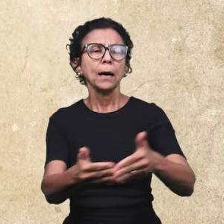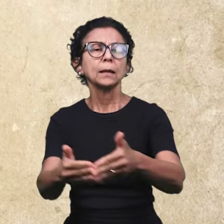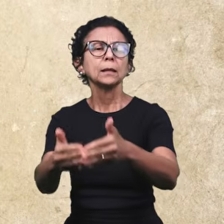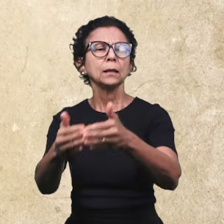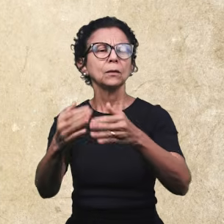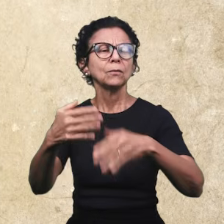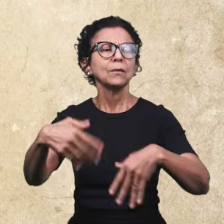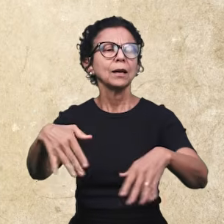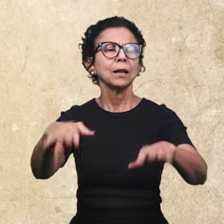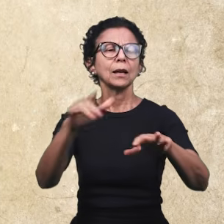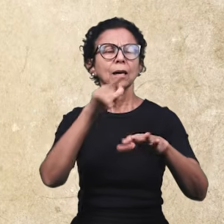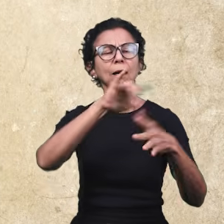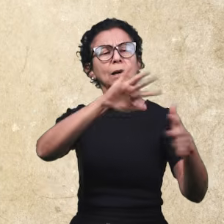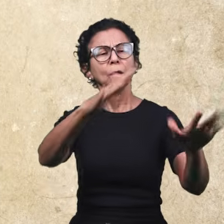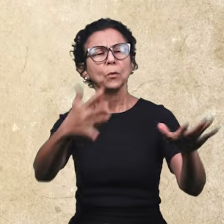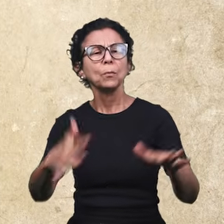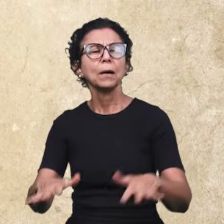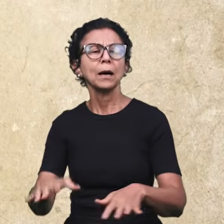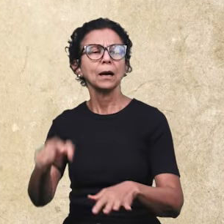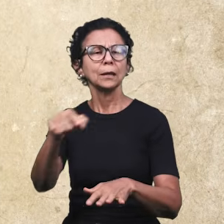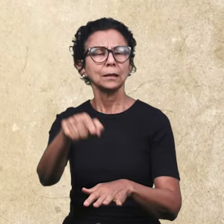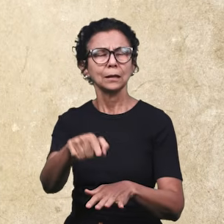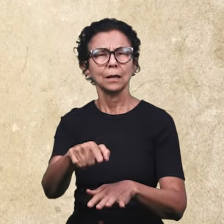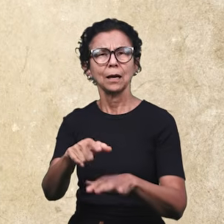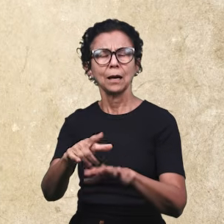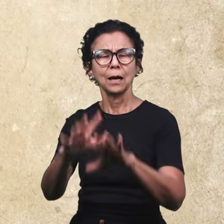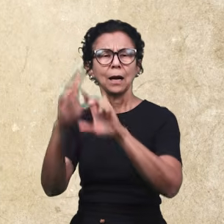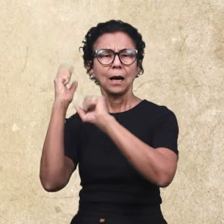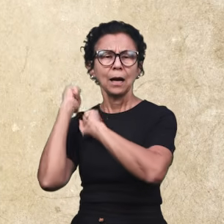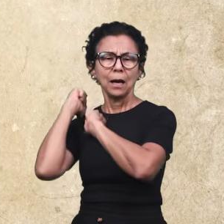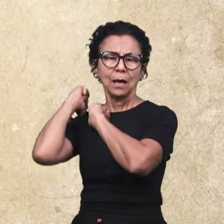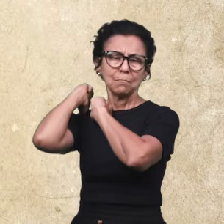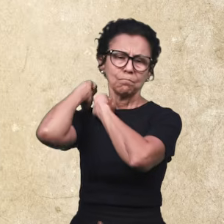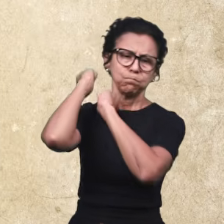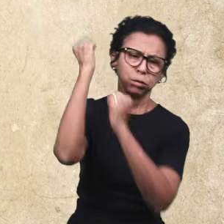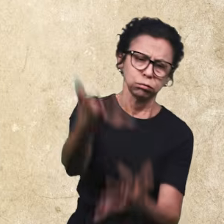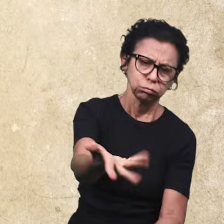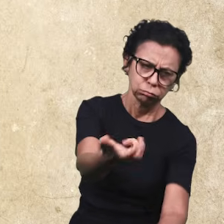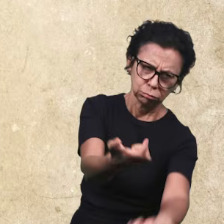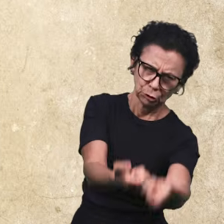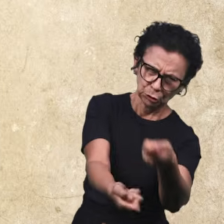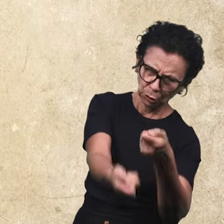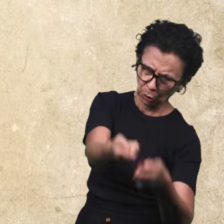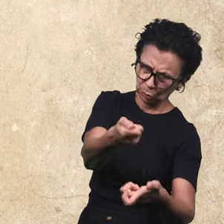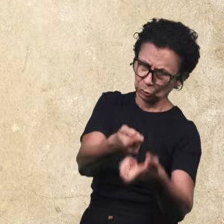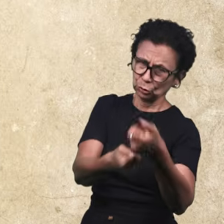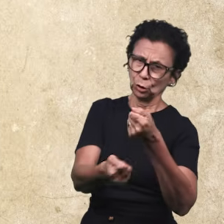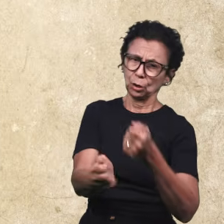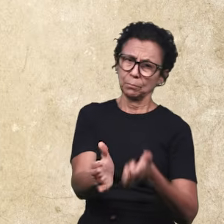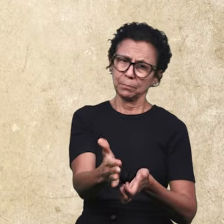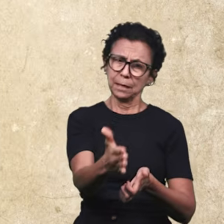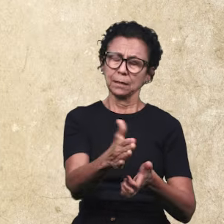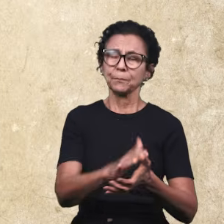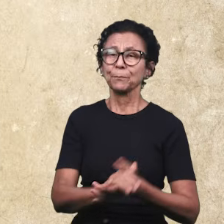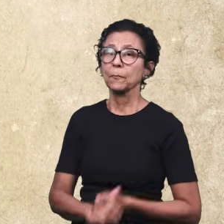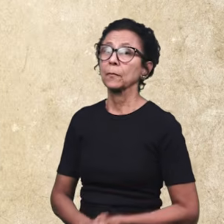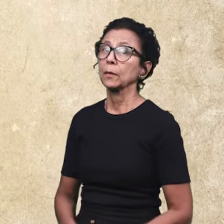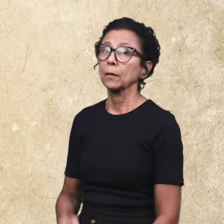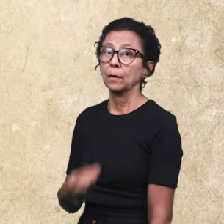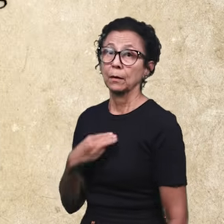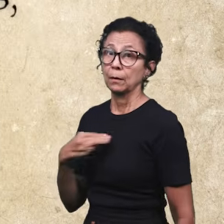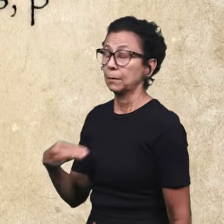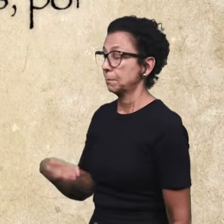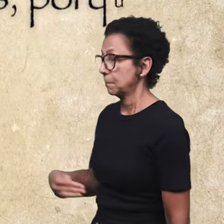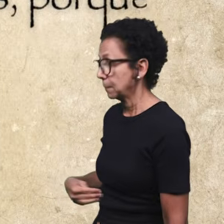as vossas redes para pescar. E respondendo Simão, disse-lhe: Mestre, havendo